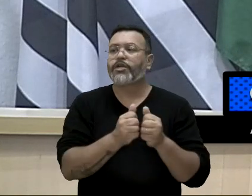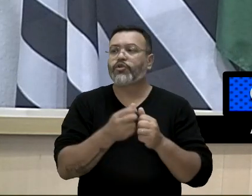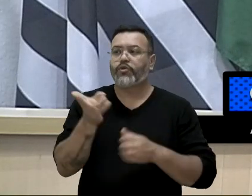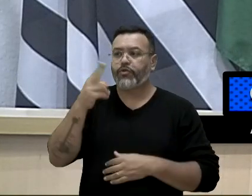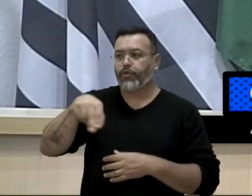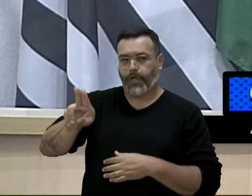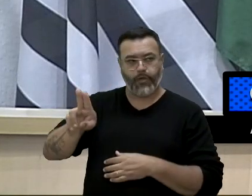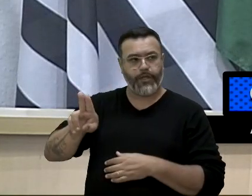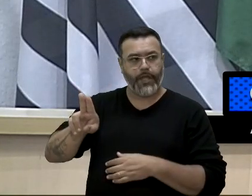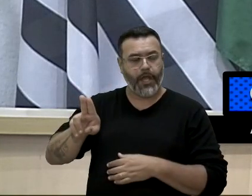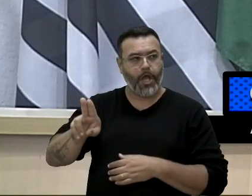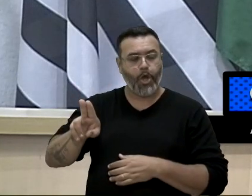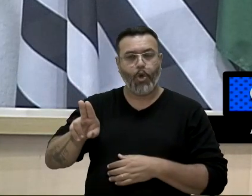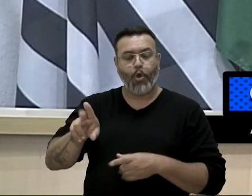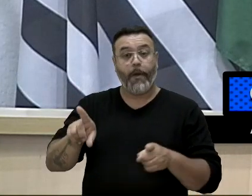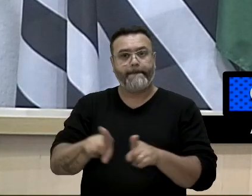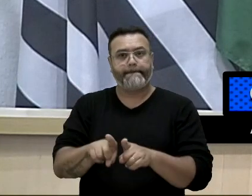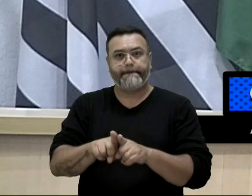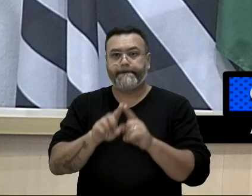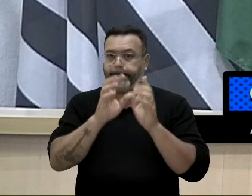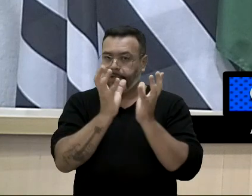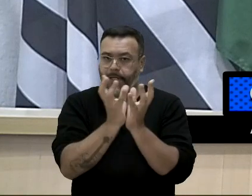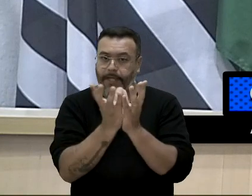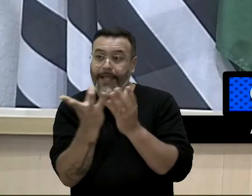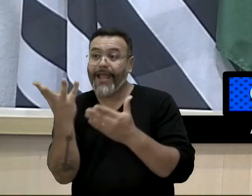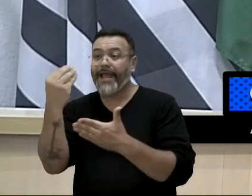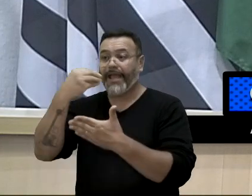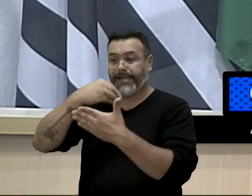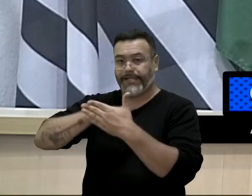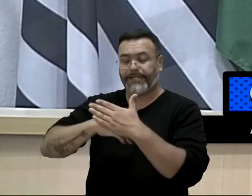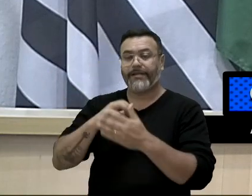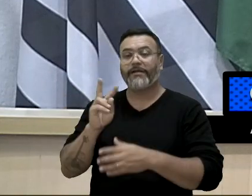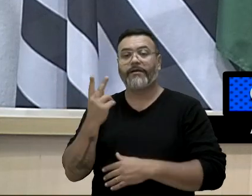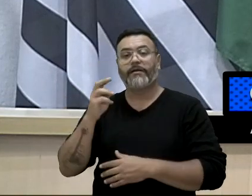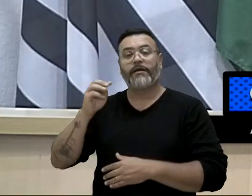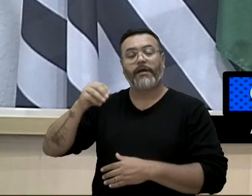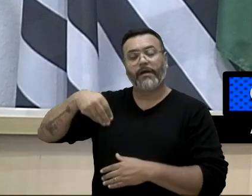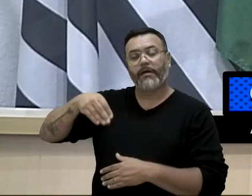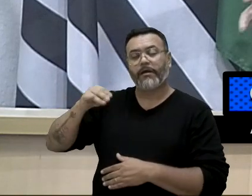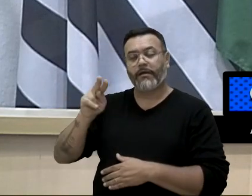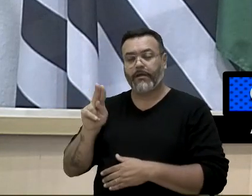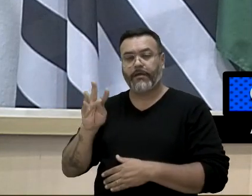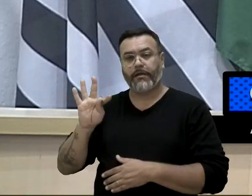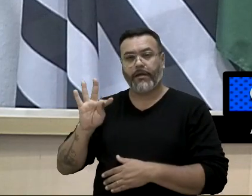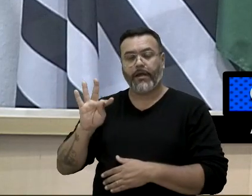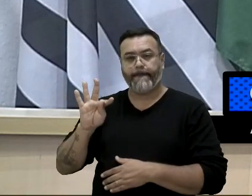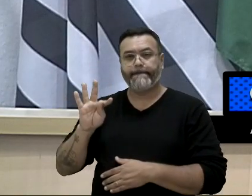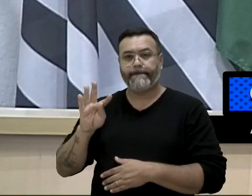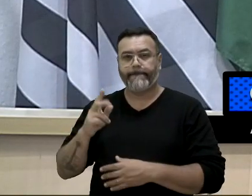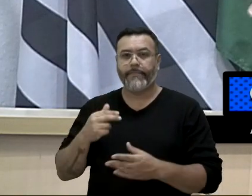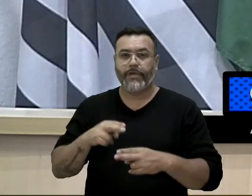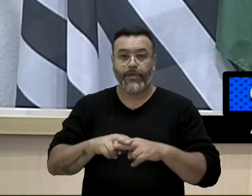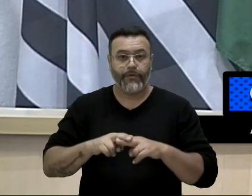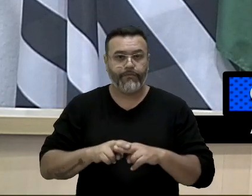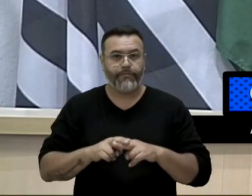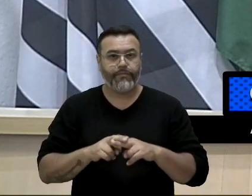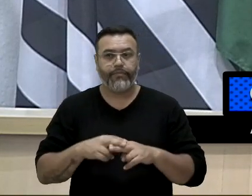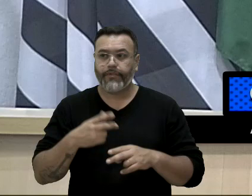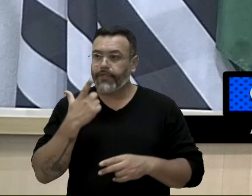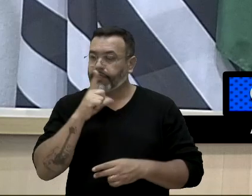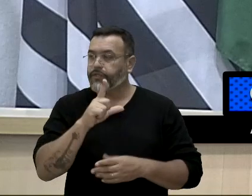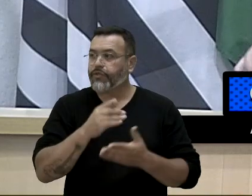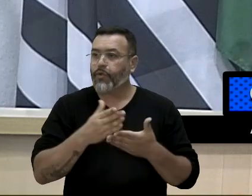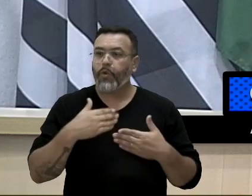da equipe interna da enfermaria de psiquiatria. Então, nós conseguimos que os casos